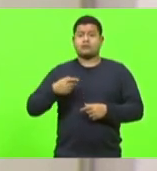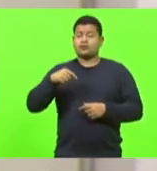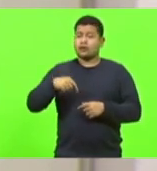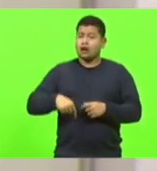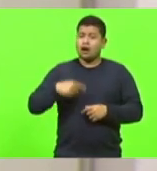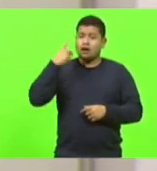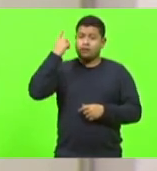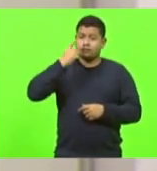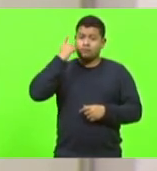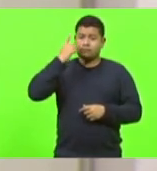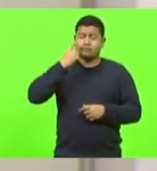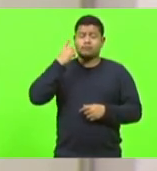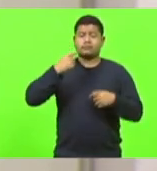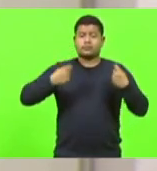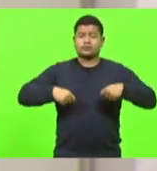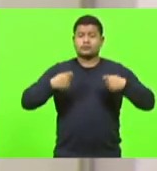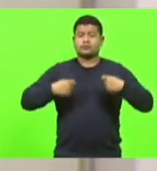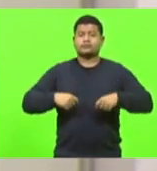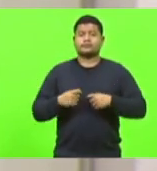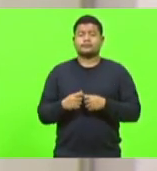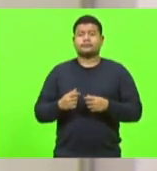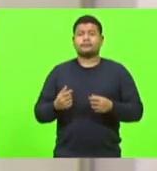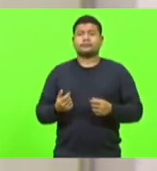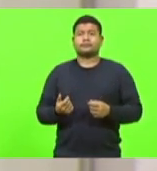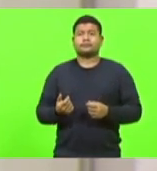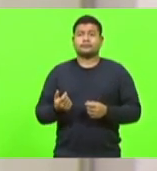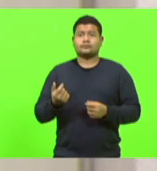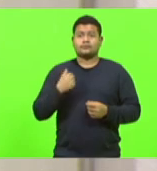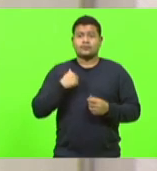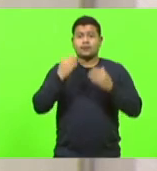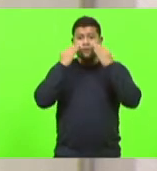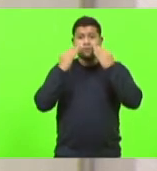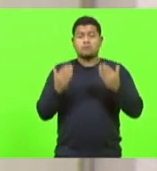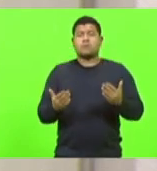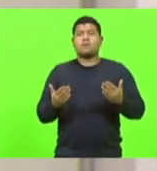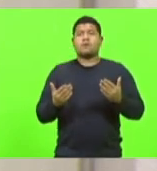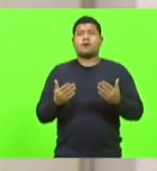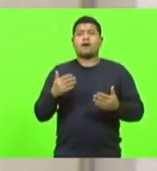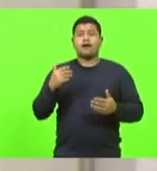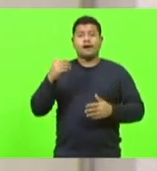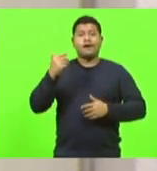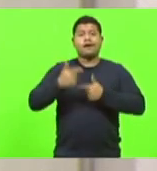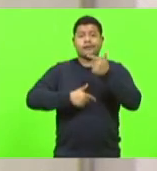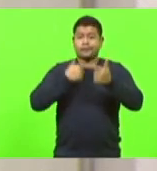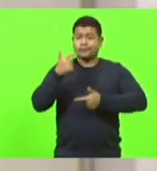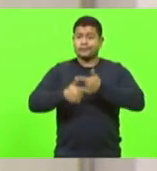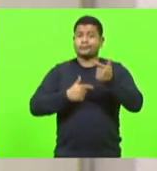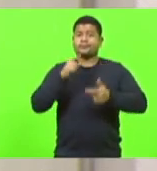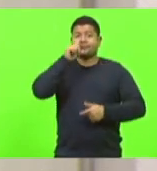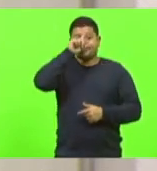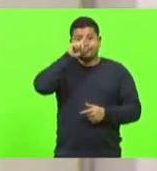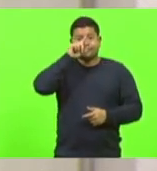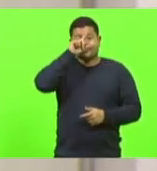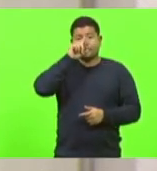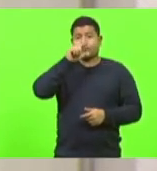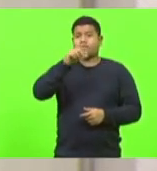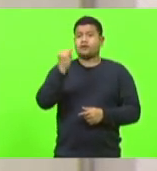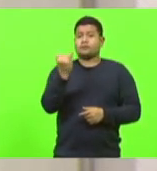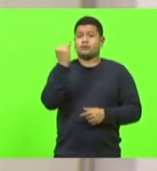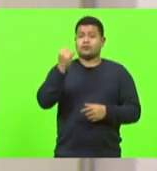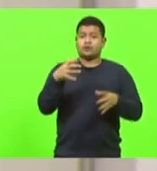nesse sentido fica aqui demonstrado a atividade de risco desta importante categoria